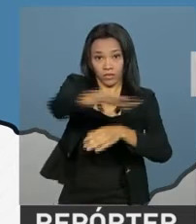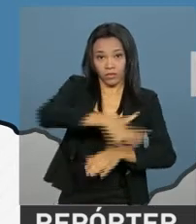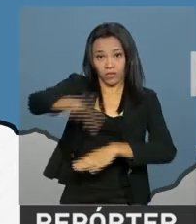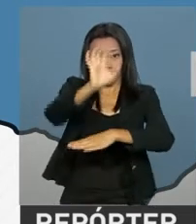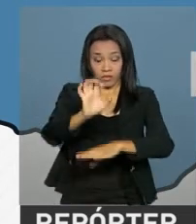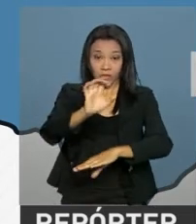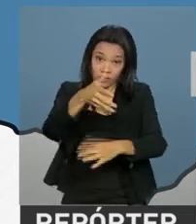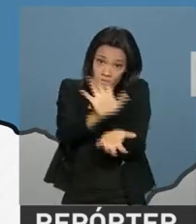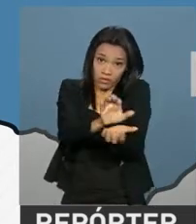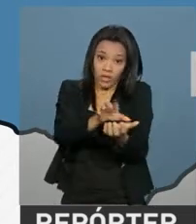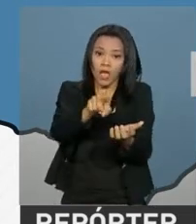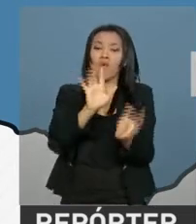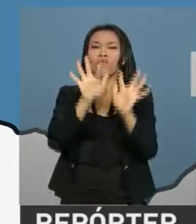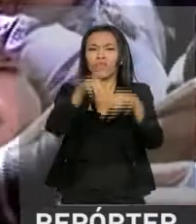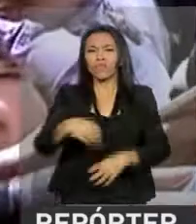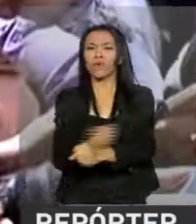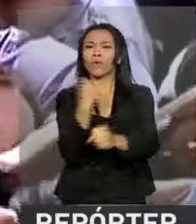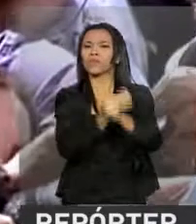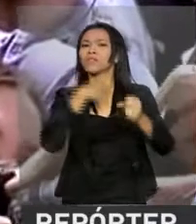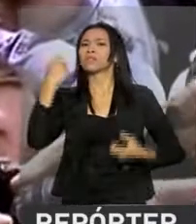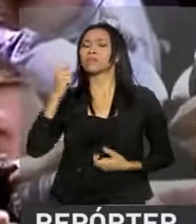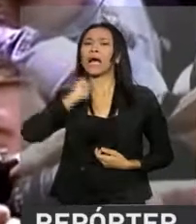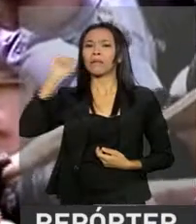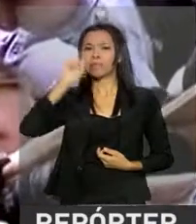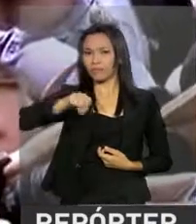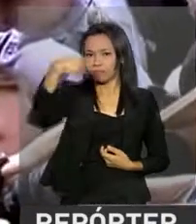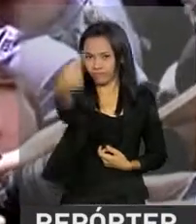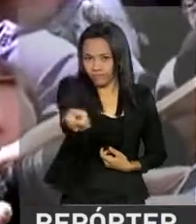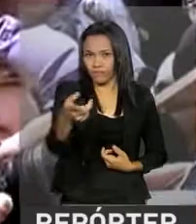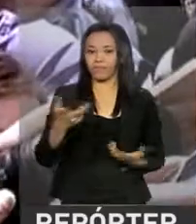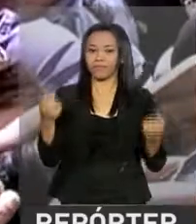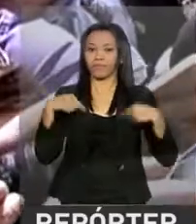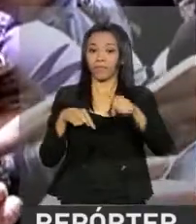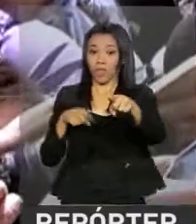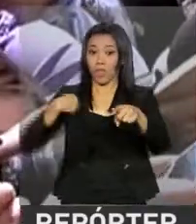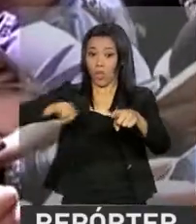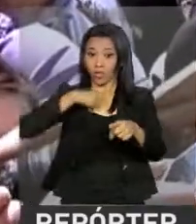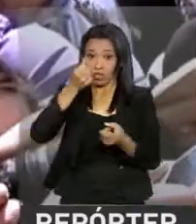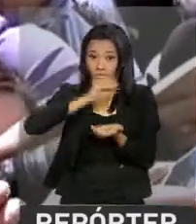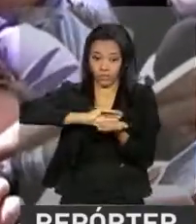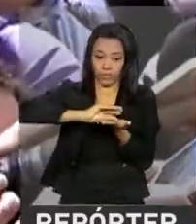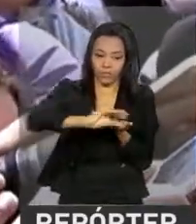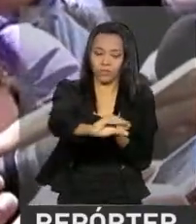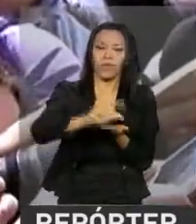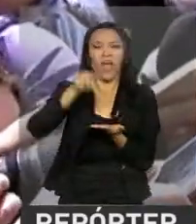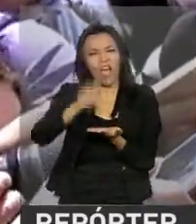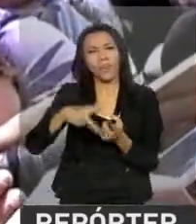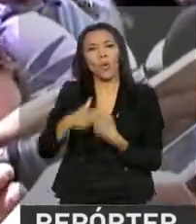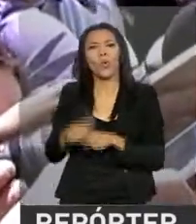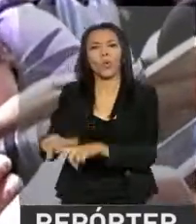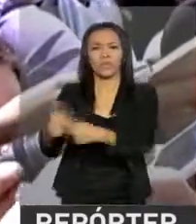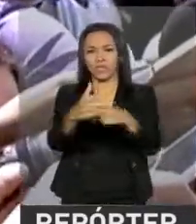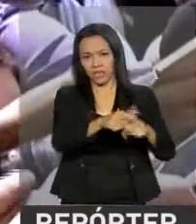deve ser concluída em abril do ano que vem nós estamos liberando essas verbas já tem precisamente para consertar aqui a